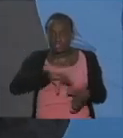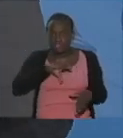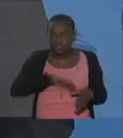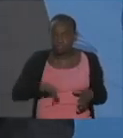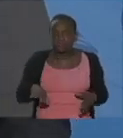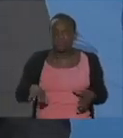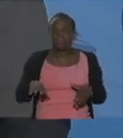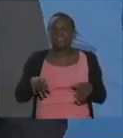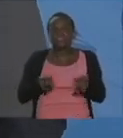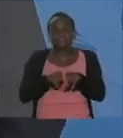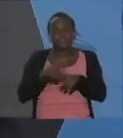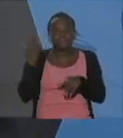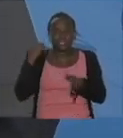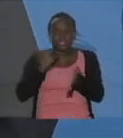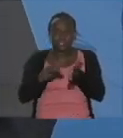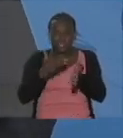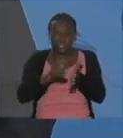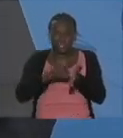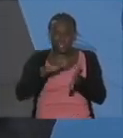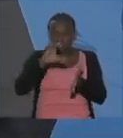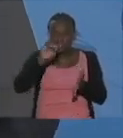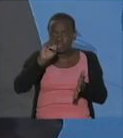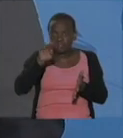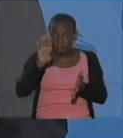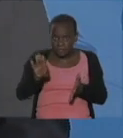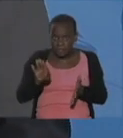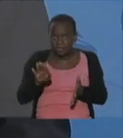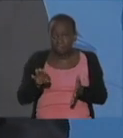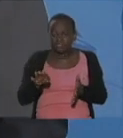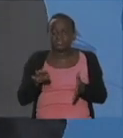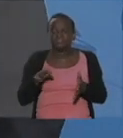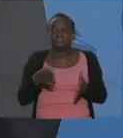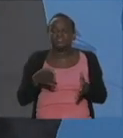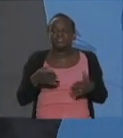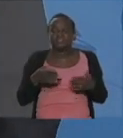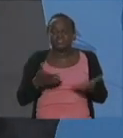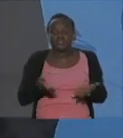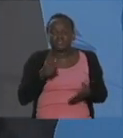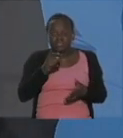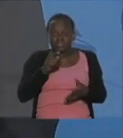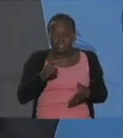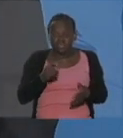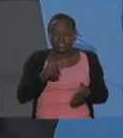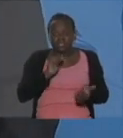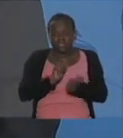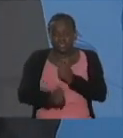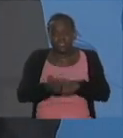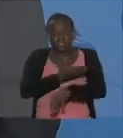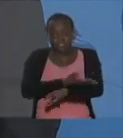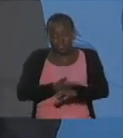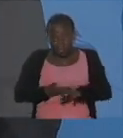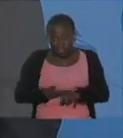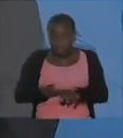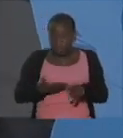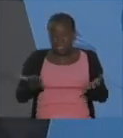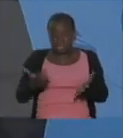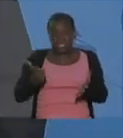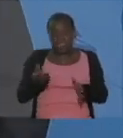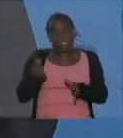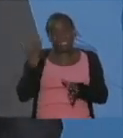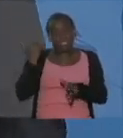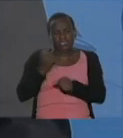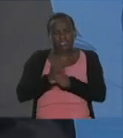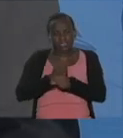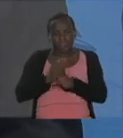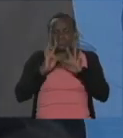regatas Vasco da Gama foi secretário Geral do COB do comitê Olímpico brasileiro Osório você como desportista que não é de